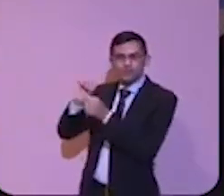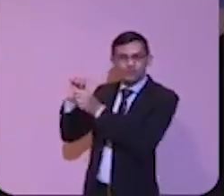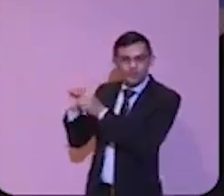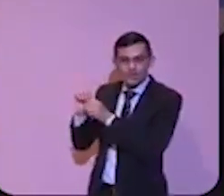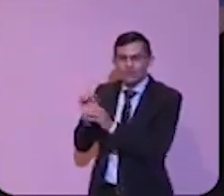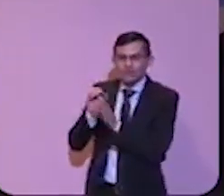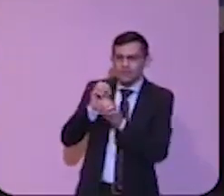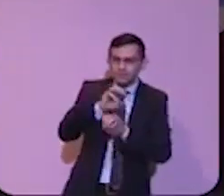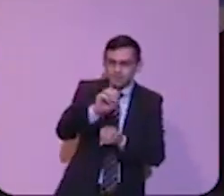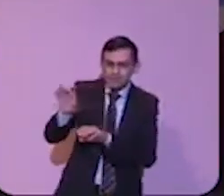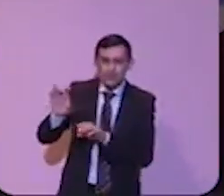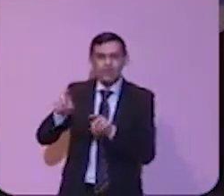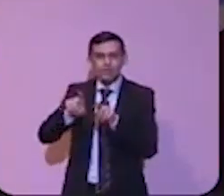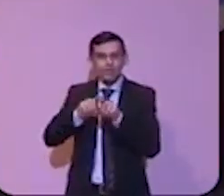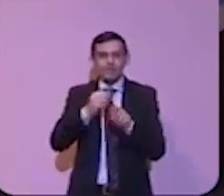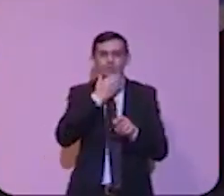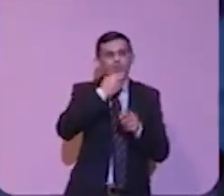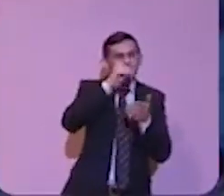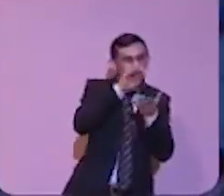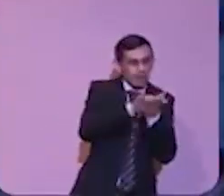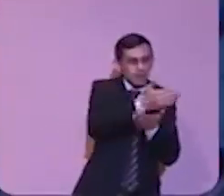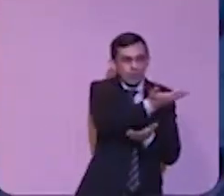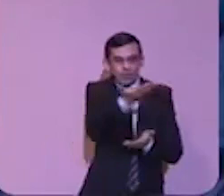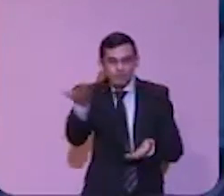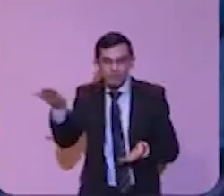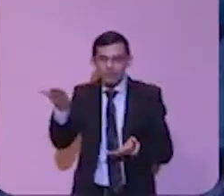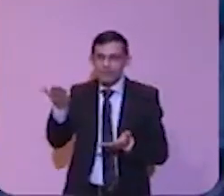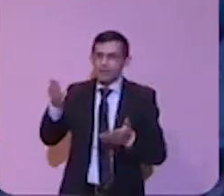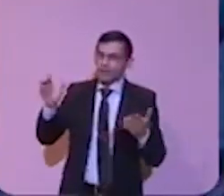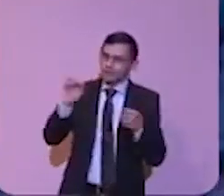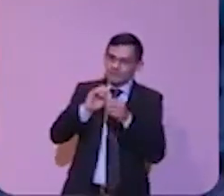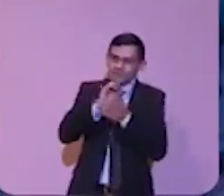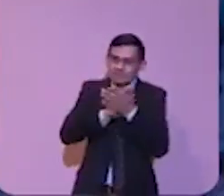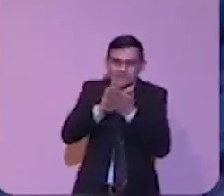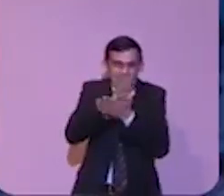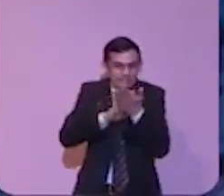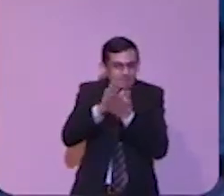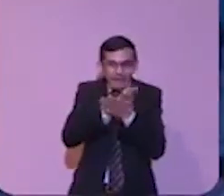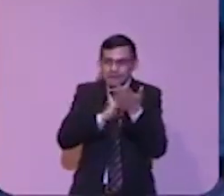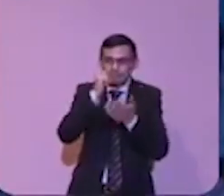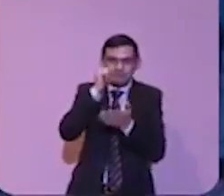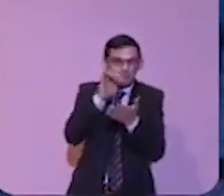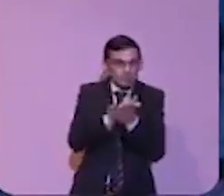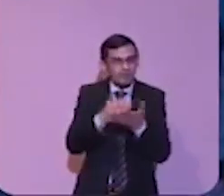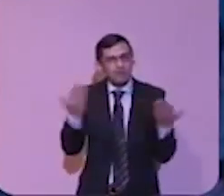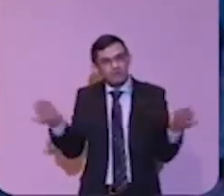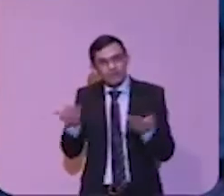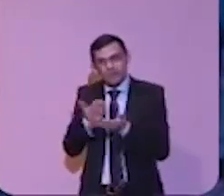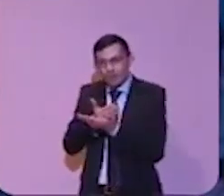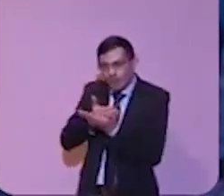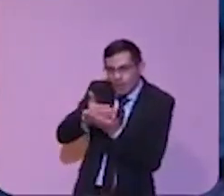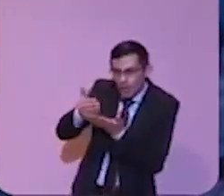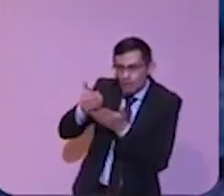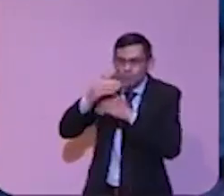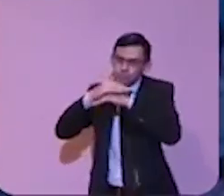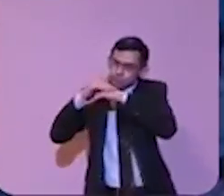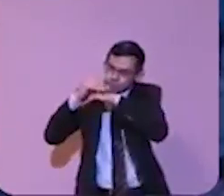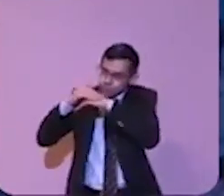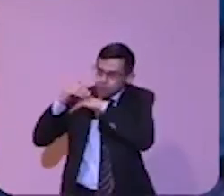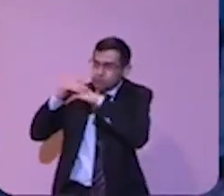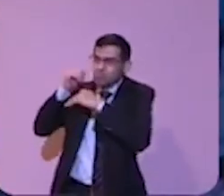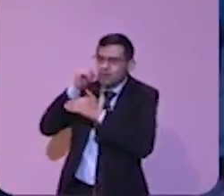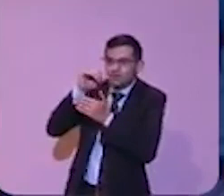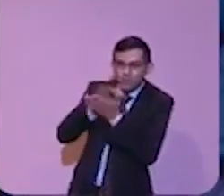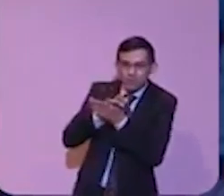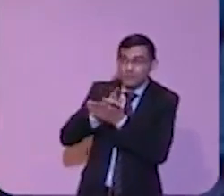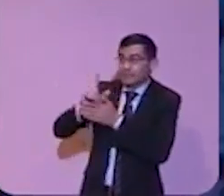Marcílio ensinou, os maridos que estão aí, que não estão investindo nada na esposa. Começa a agradar assim, que Deus vai